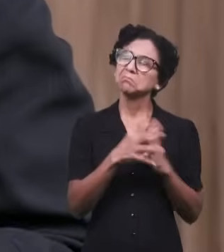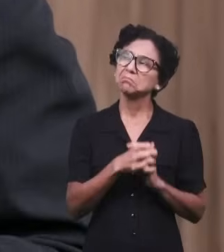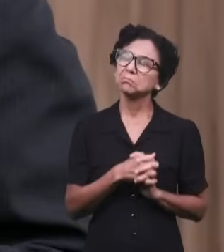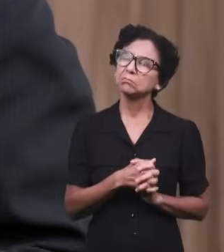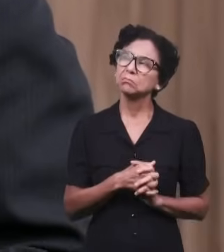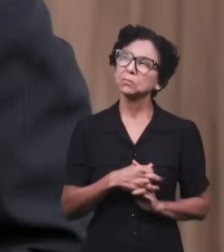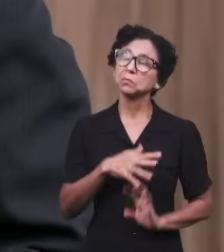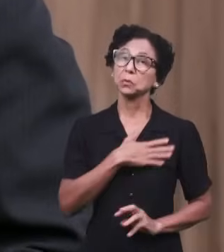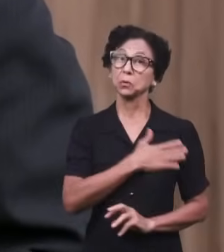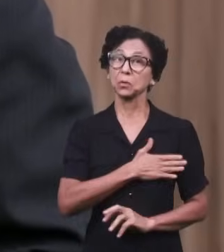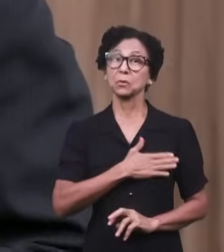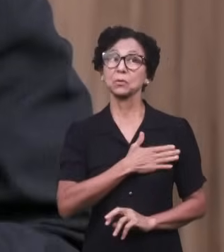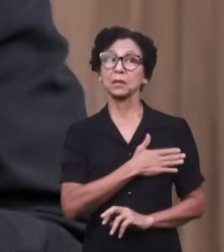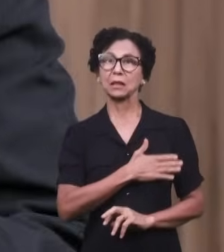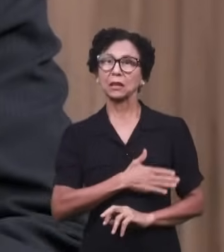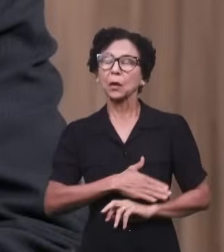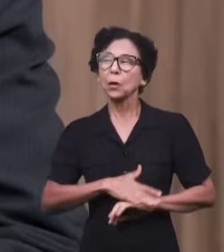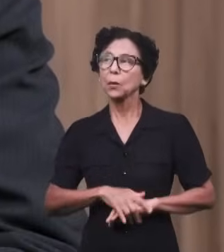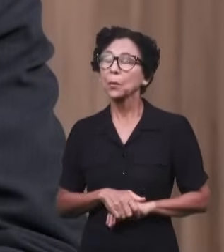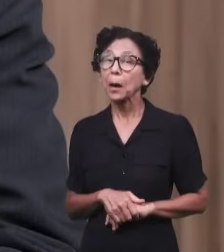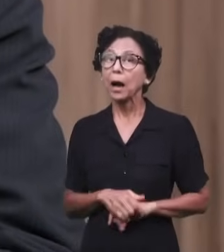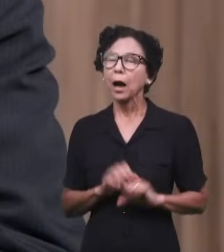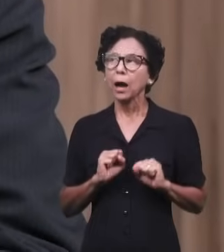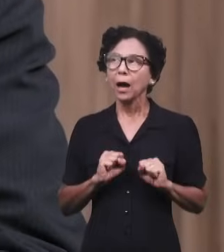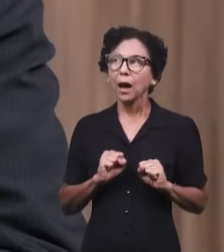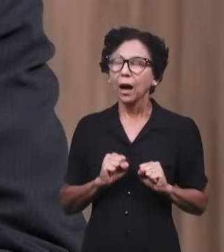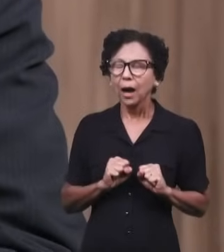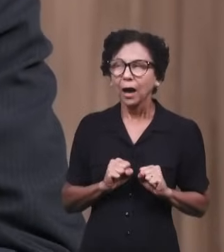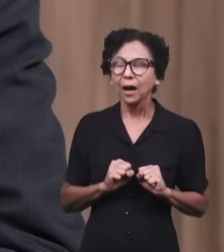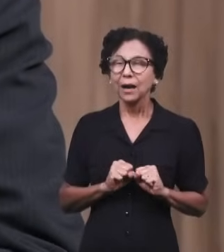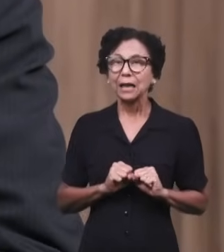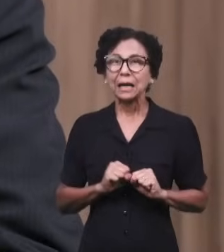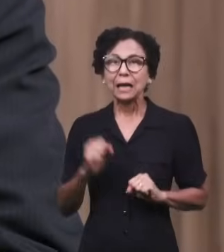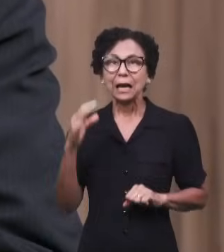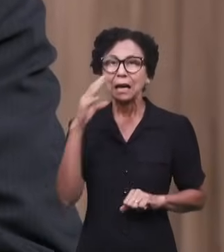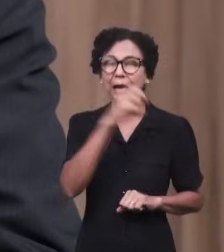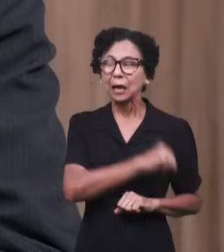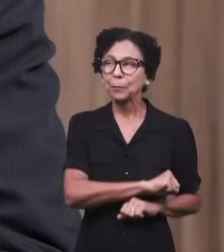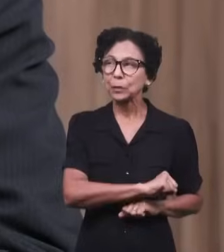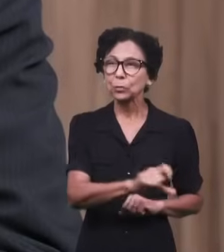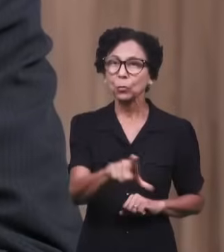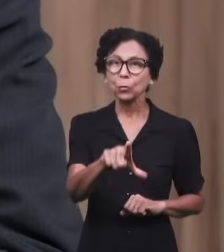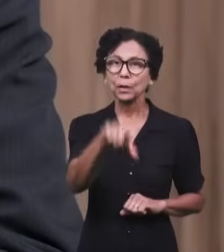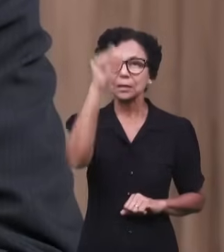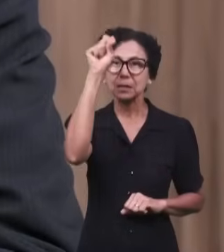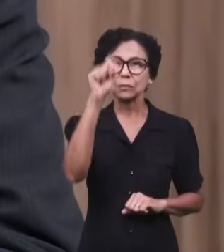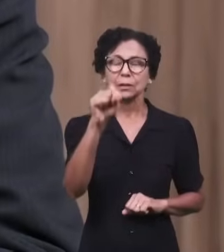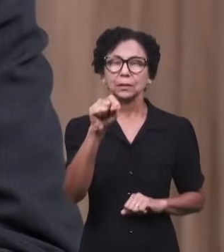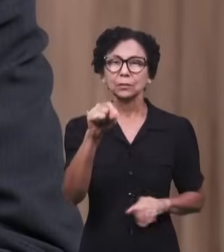lhe agradado, ele imediatamente fez a escolha sem